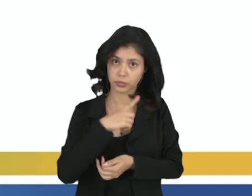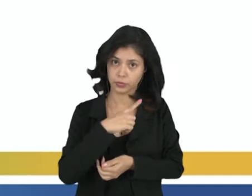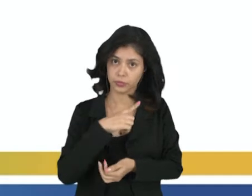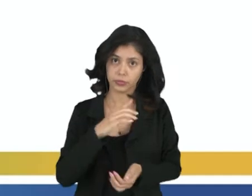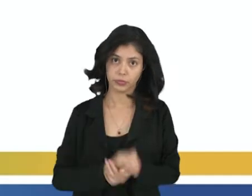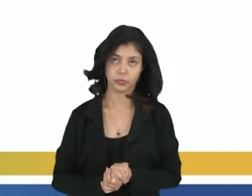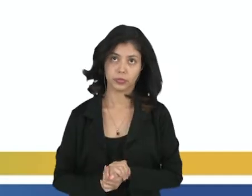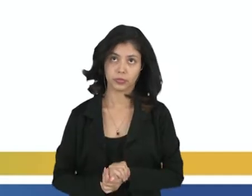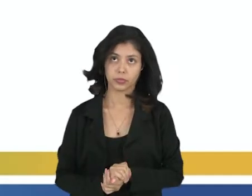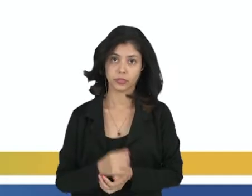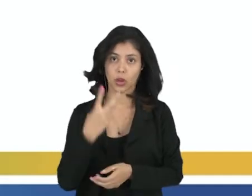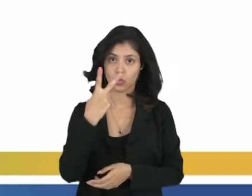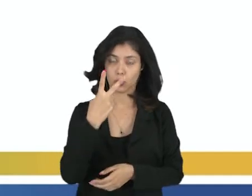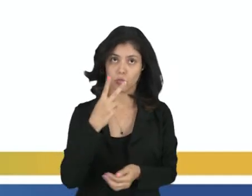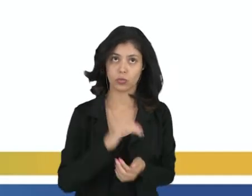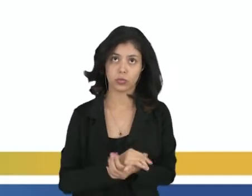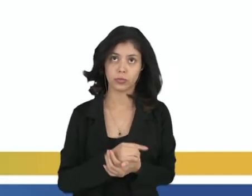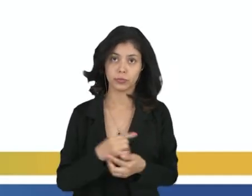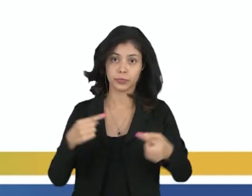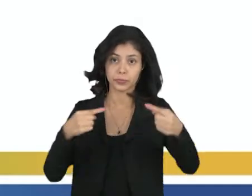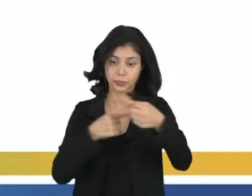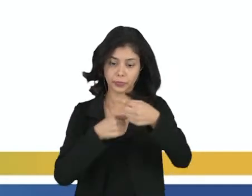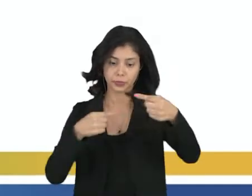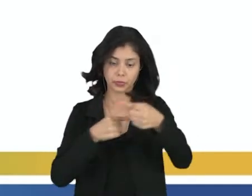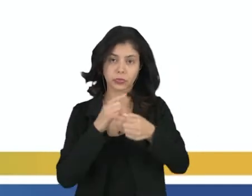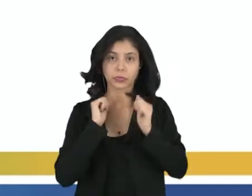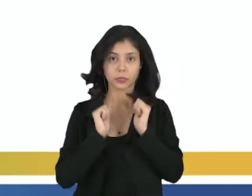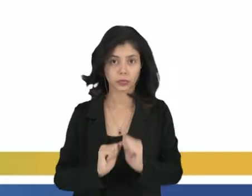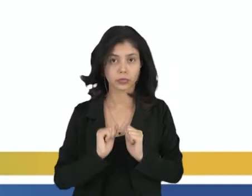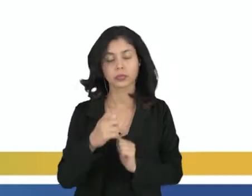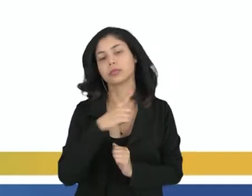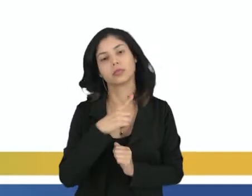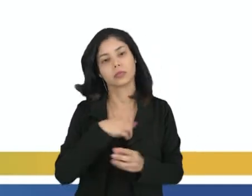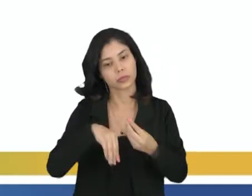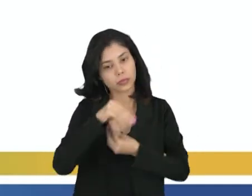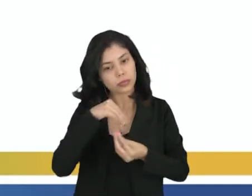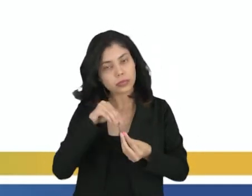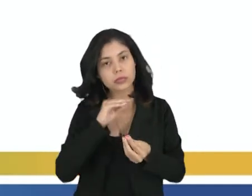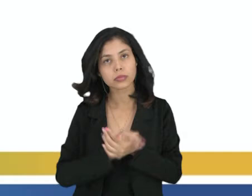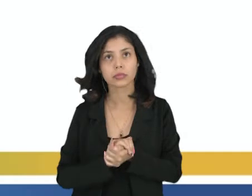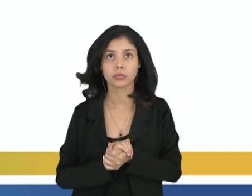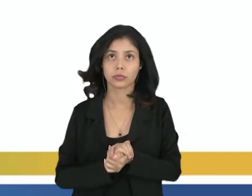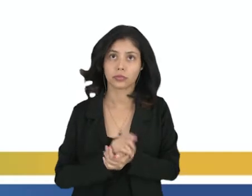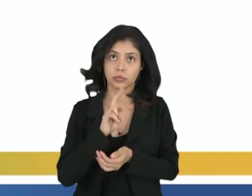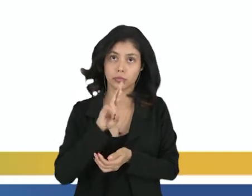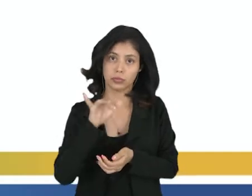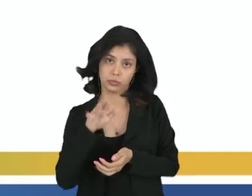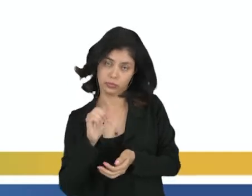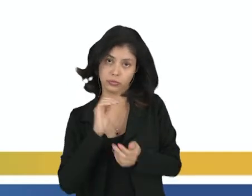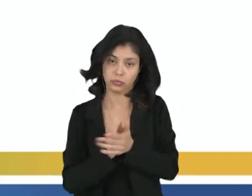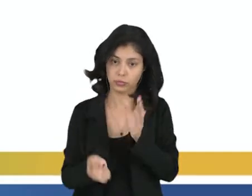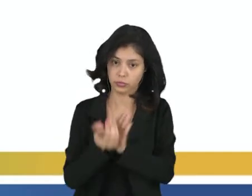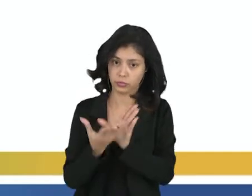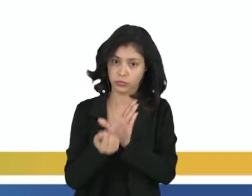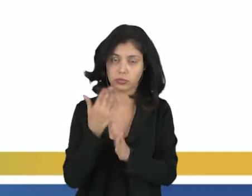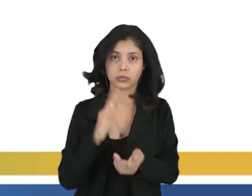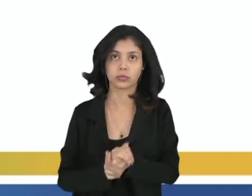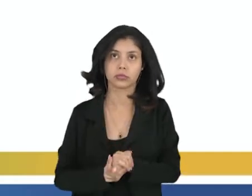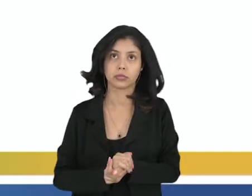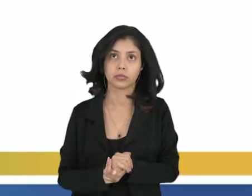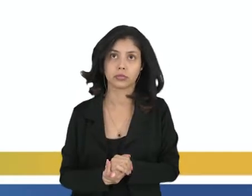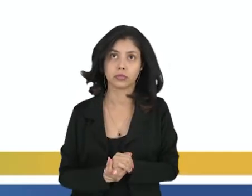que têm aquela dupla setinha, que nós podemos ter uma reação sentido reagente-produto e